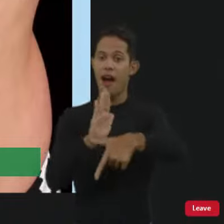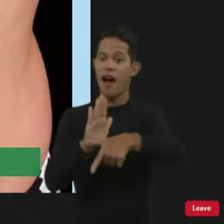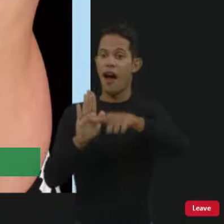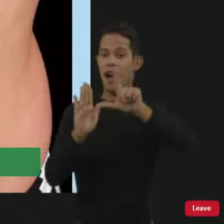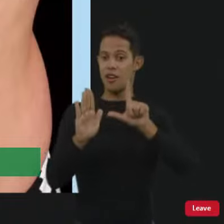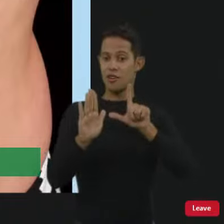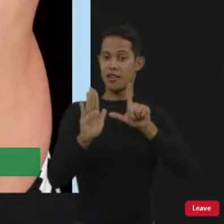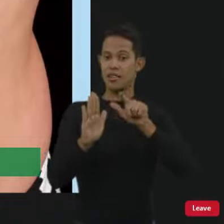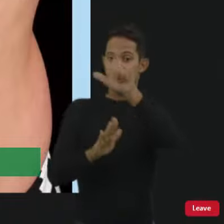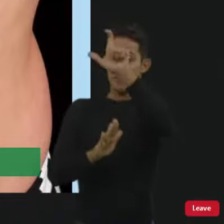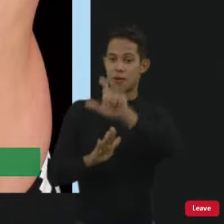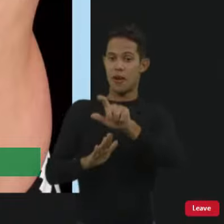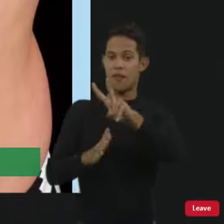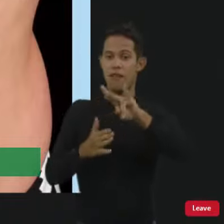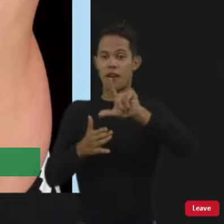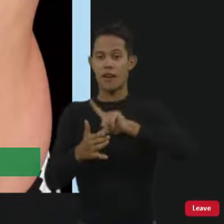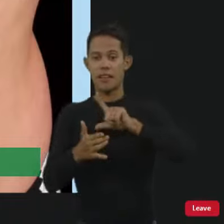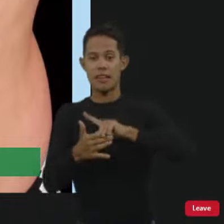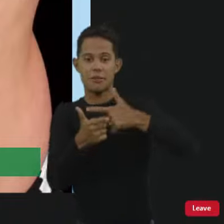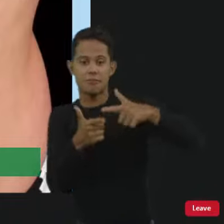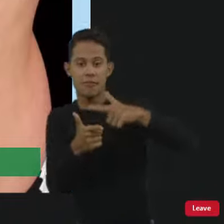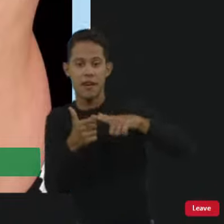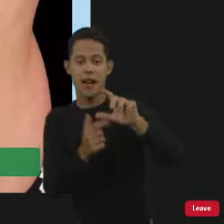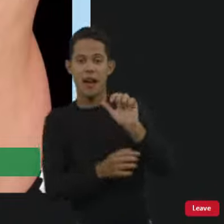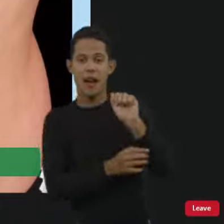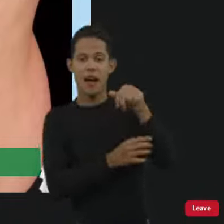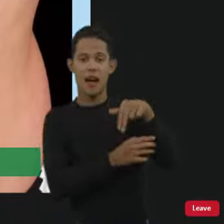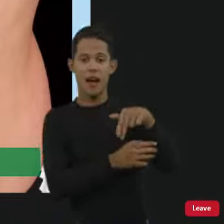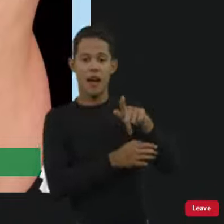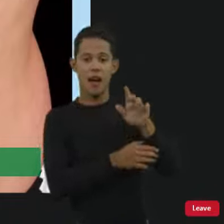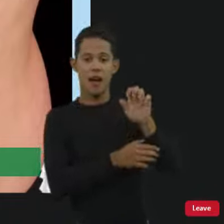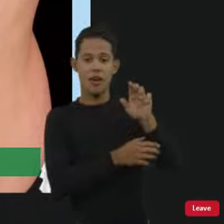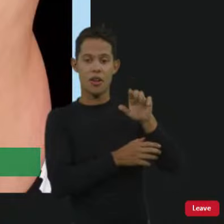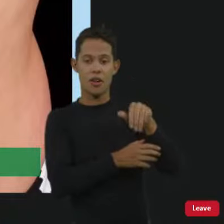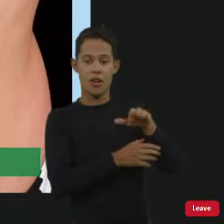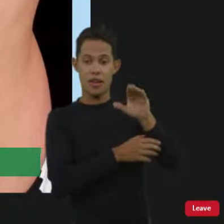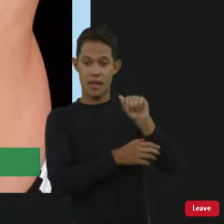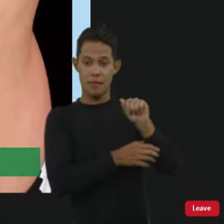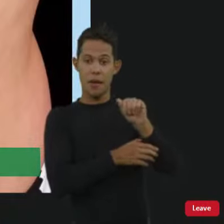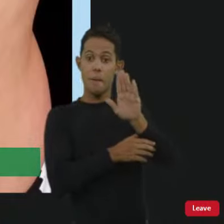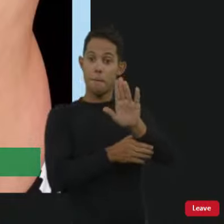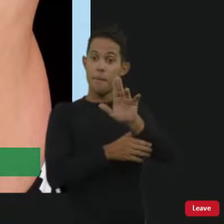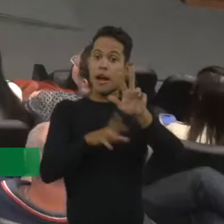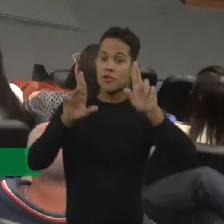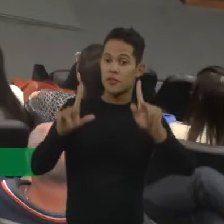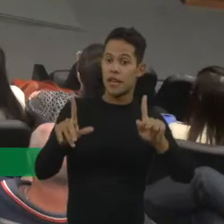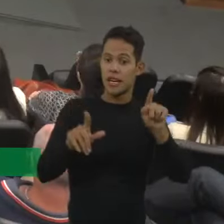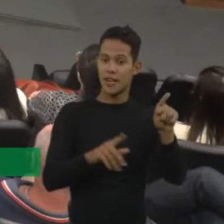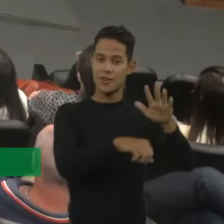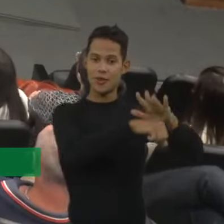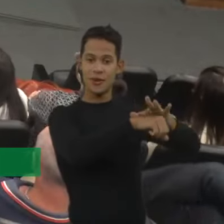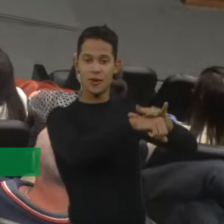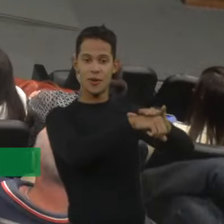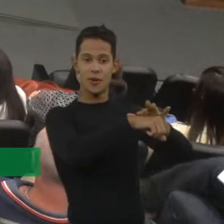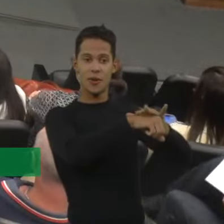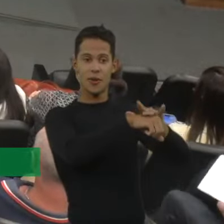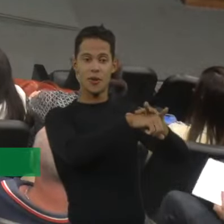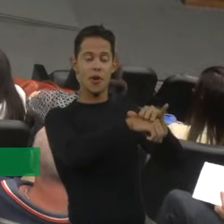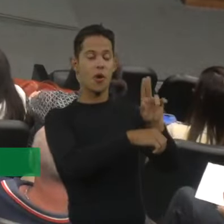de angedema. Então, eles formam esses desenhinhos aqui na pele. Isso é diferente da urticária, que também aparece em quem tem angedema